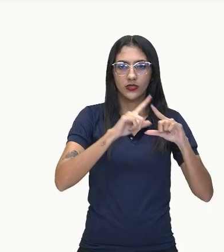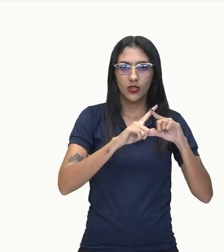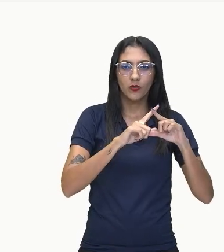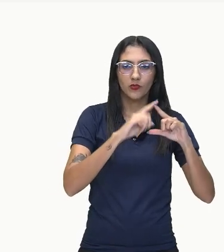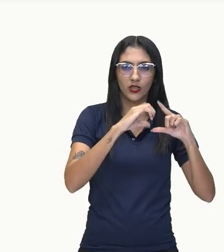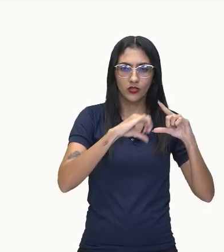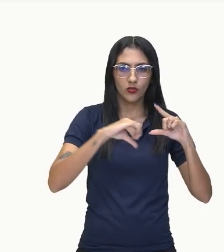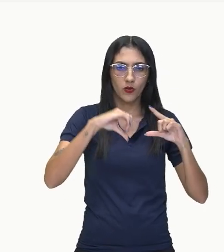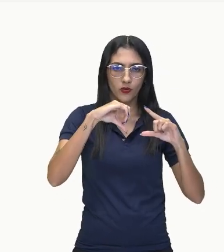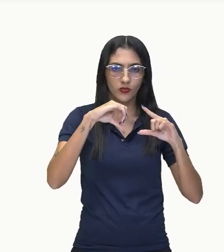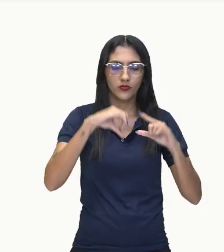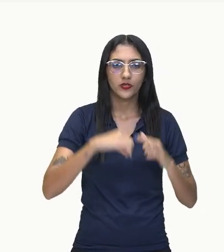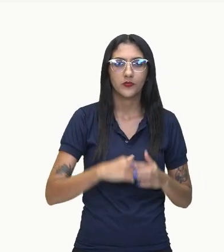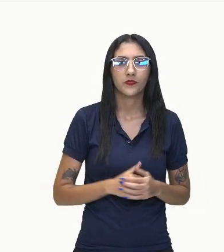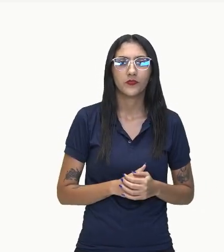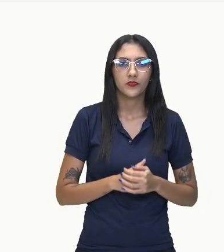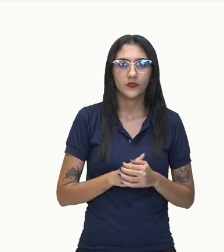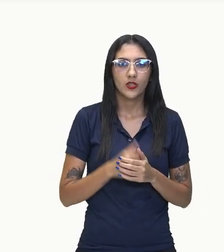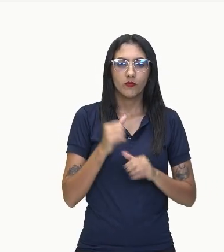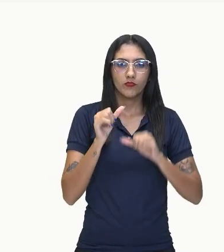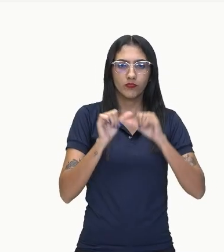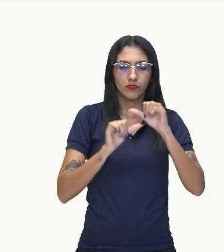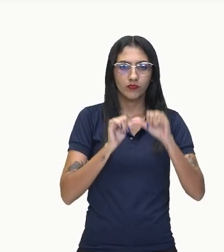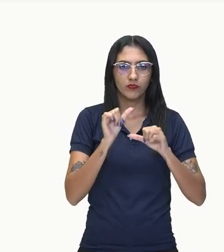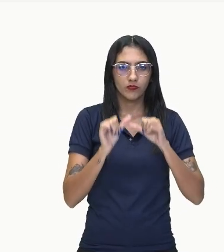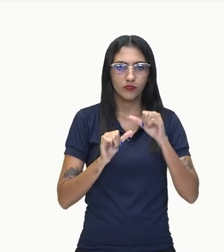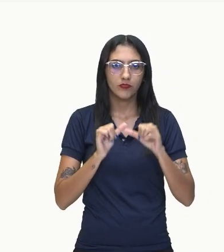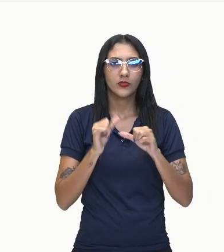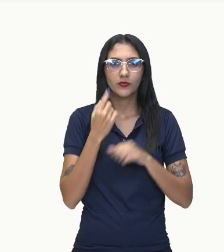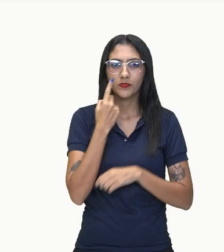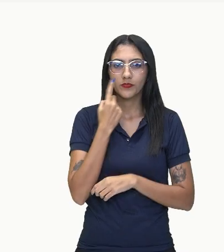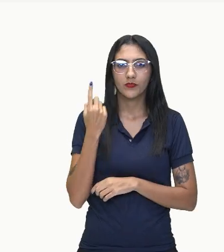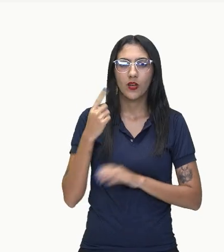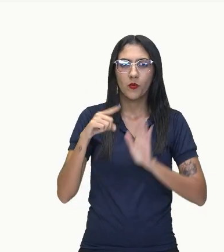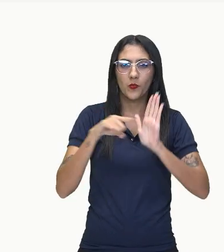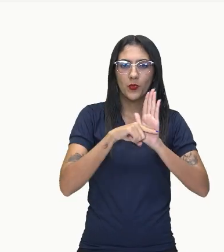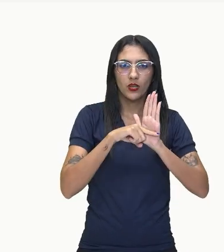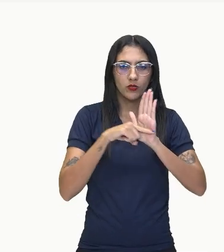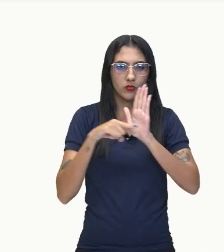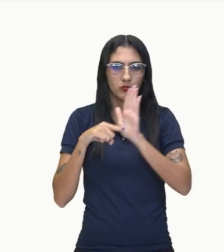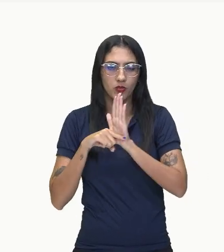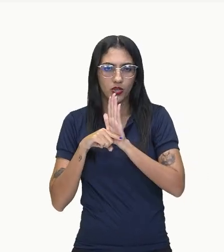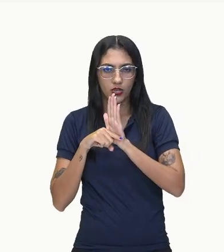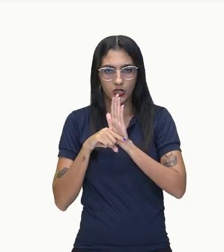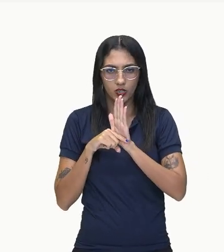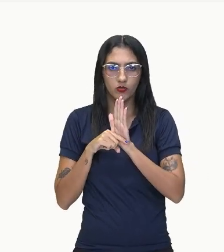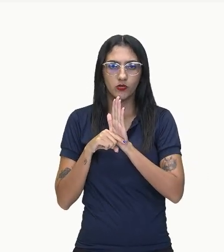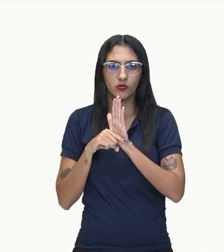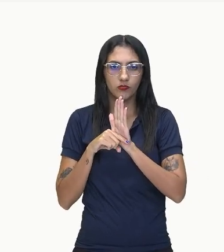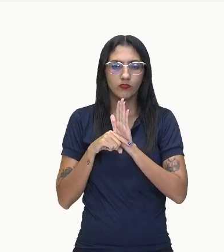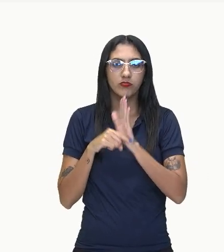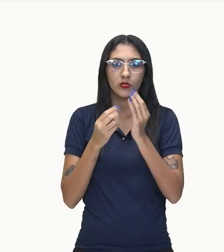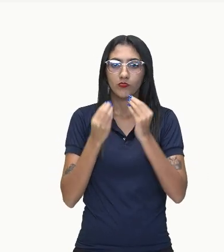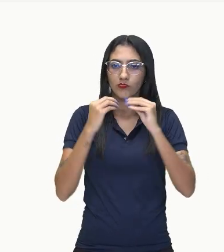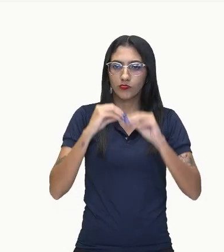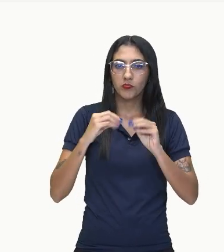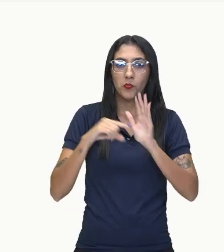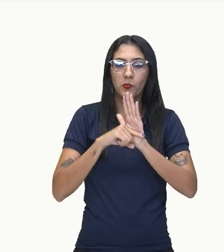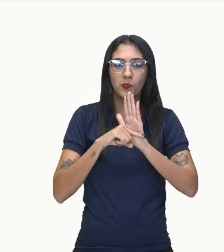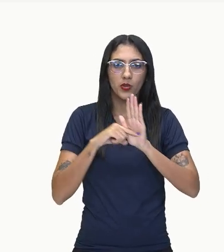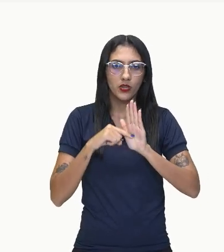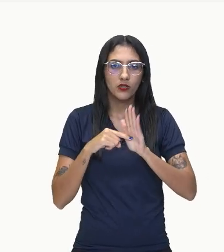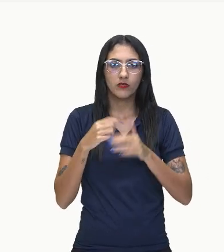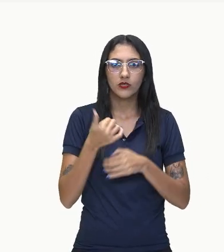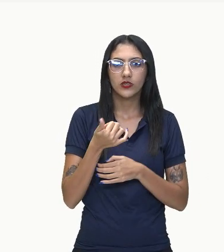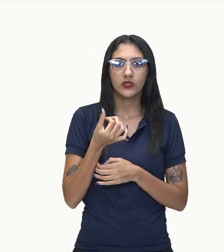fazendo o jogo de sinal, menos com menos dá mais, mais com menos dá menos. Então, vai